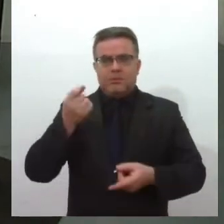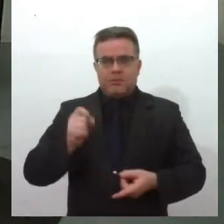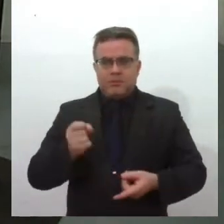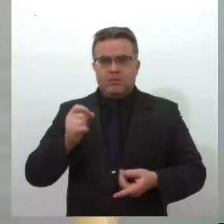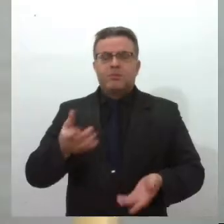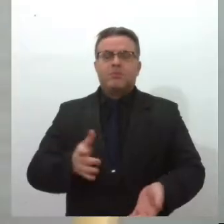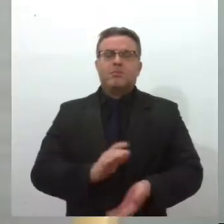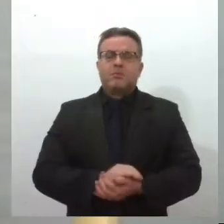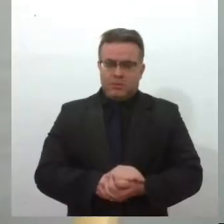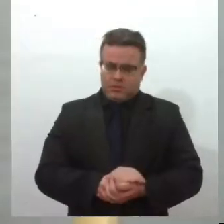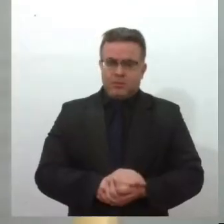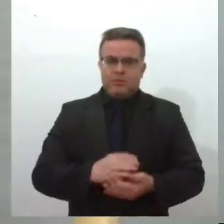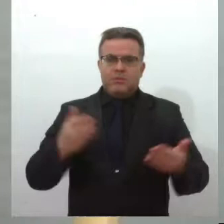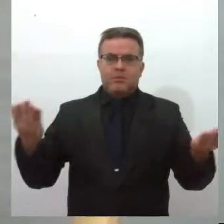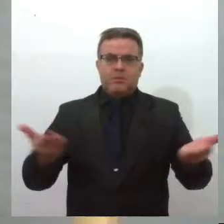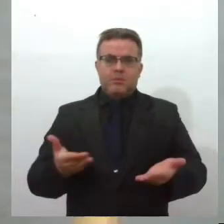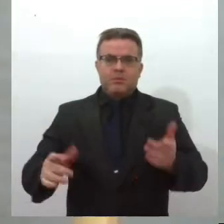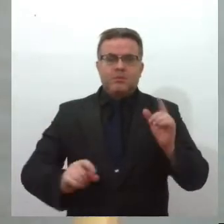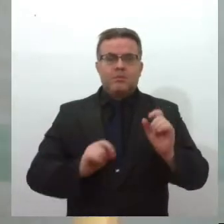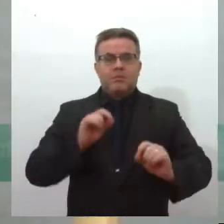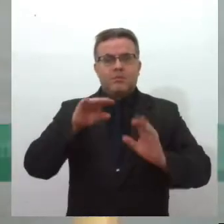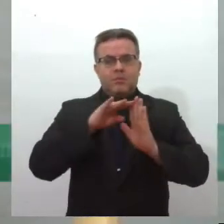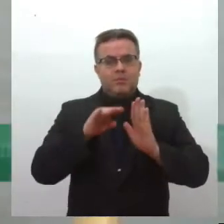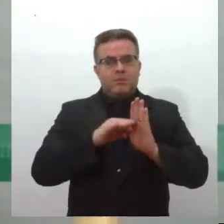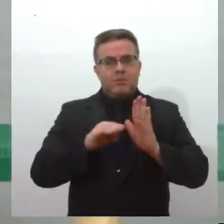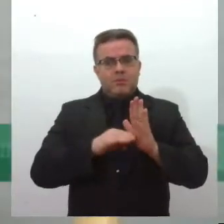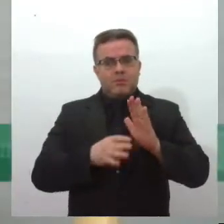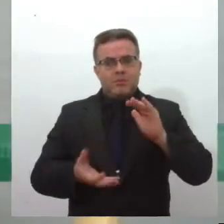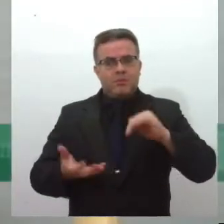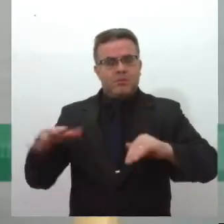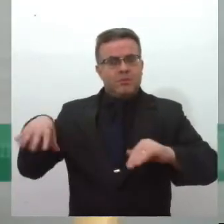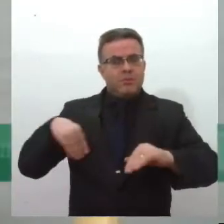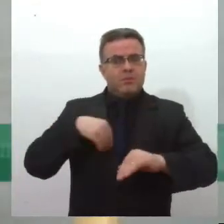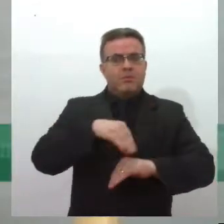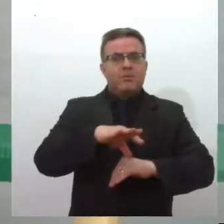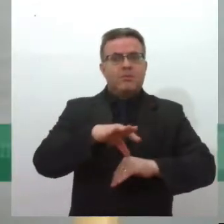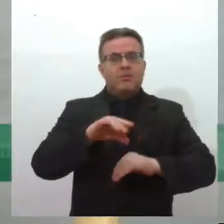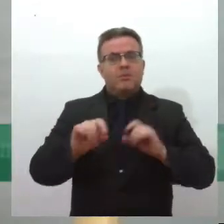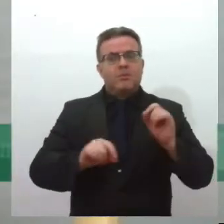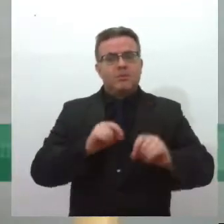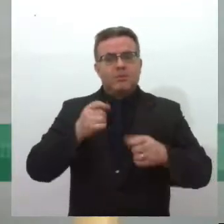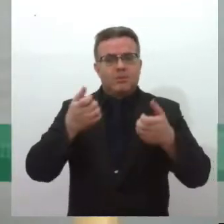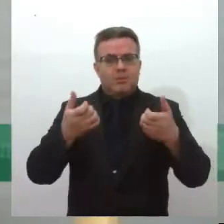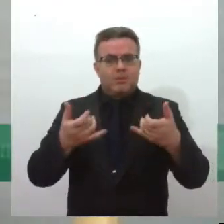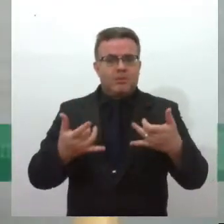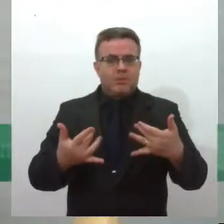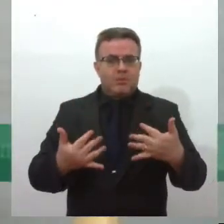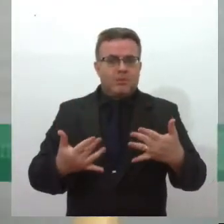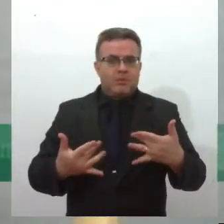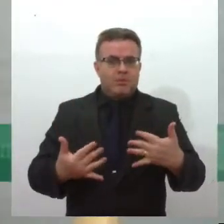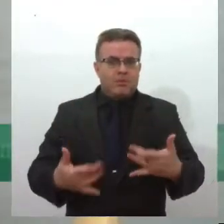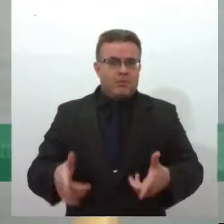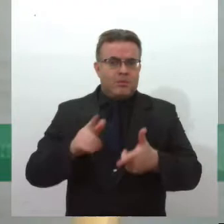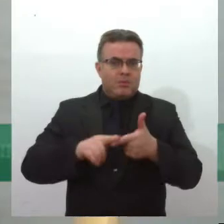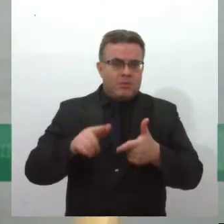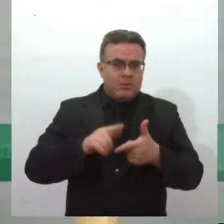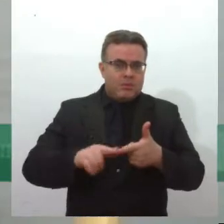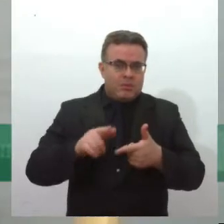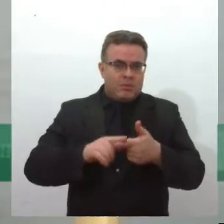Sergipe. Hoje o programa Congresso em Pauta vai falar de improbidade administrativa. A